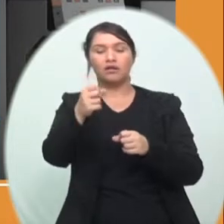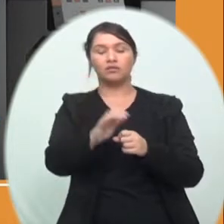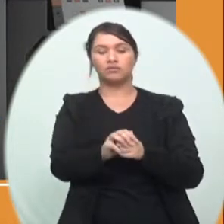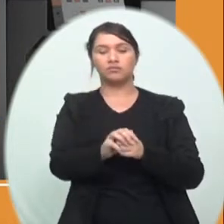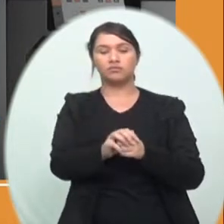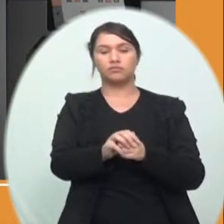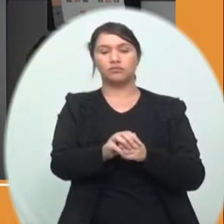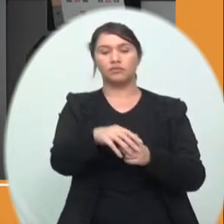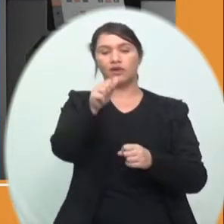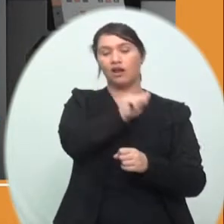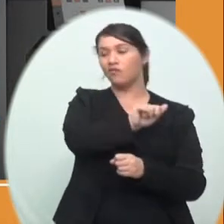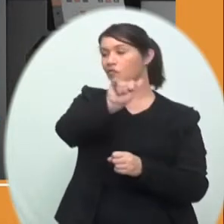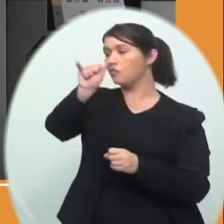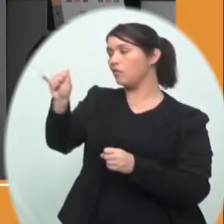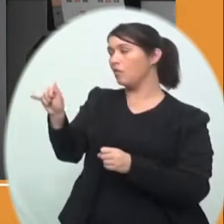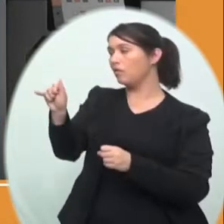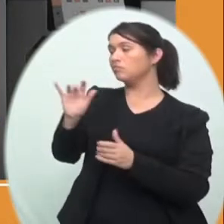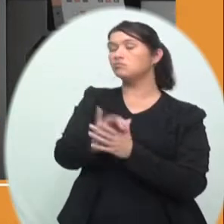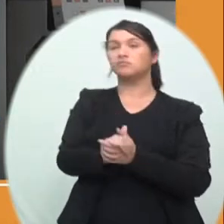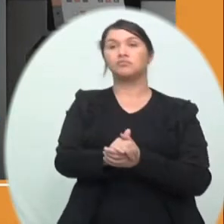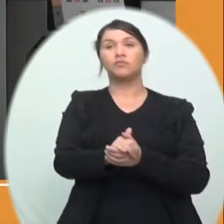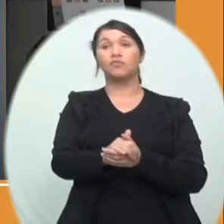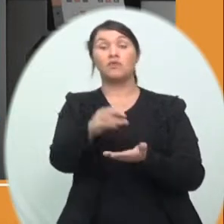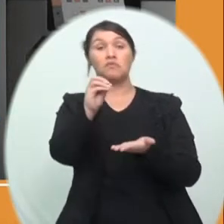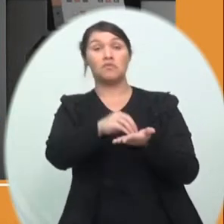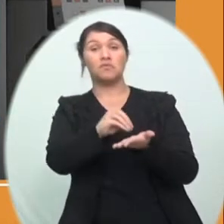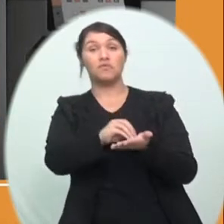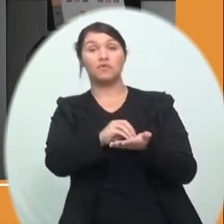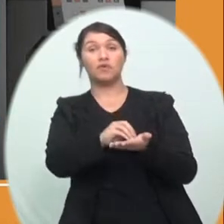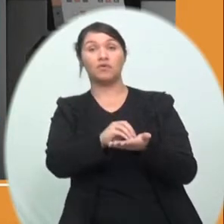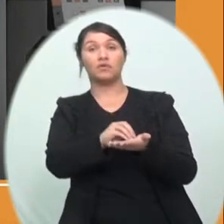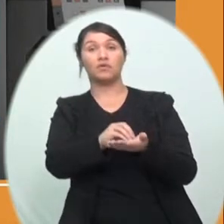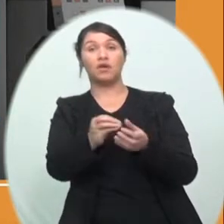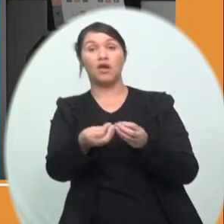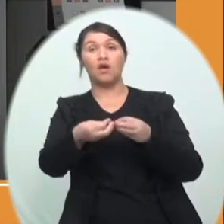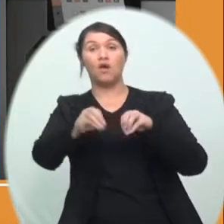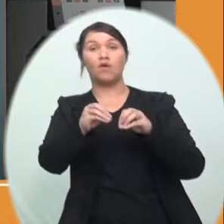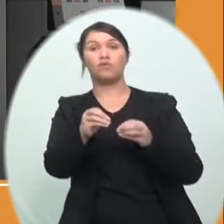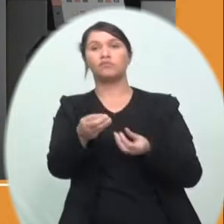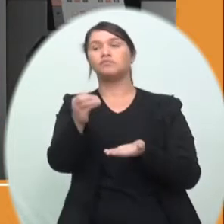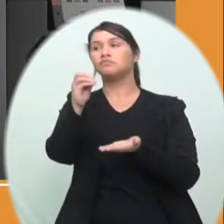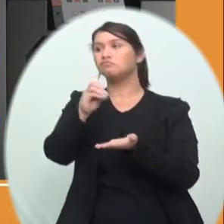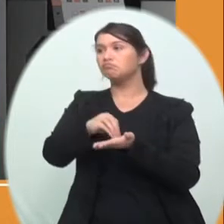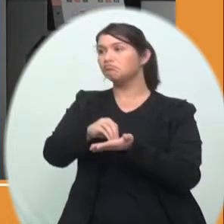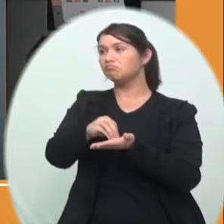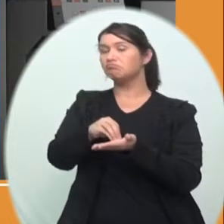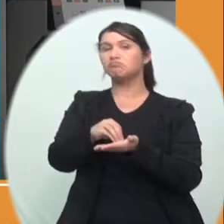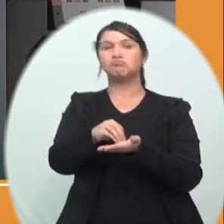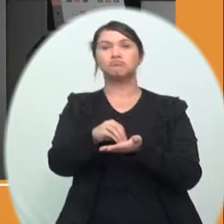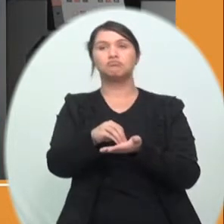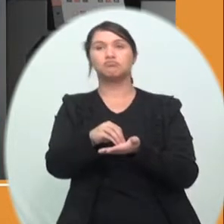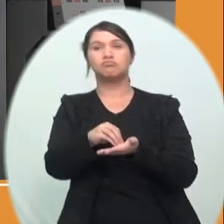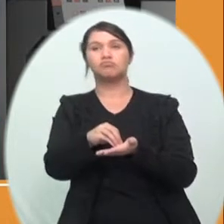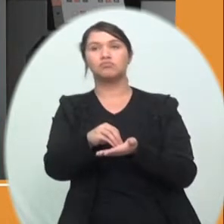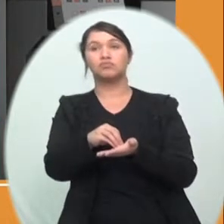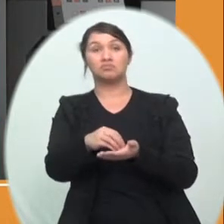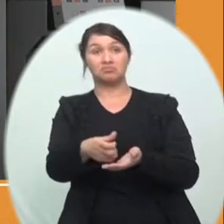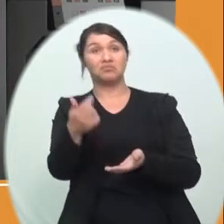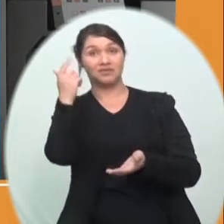aquilo ali, ele vai acionar o sistema do Angelone, por exemplo, e o Angelone vai me entregar. Faz sentido isso?